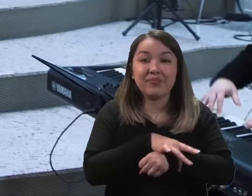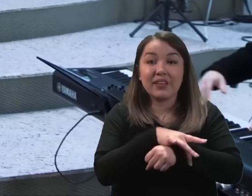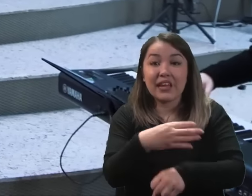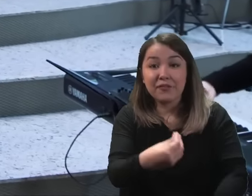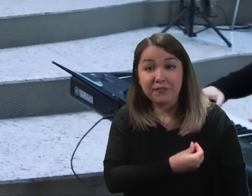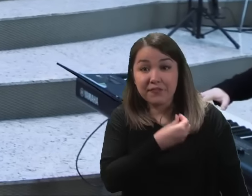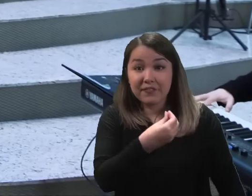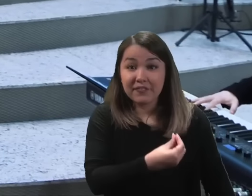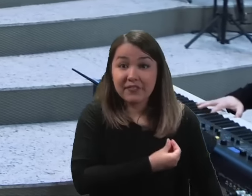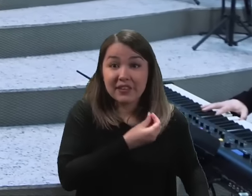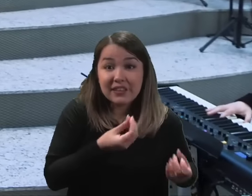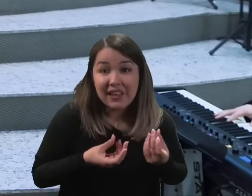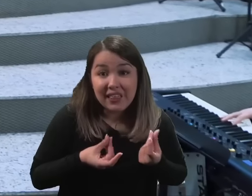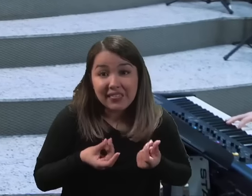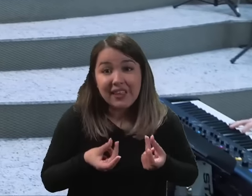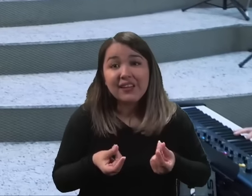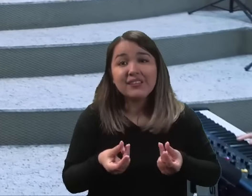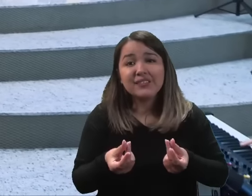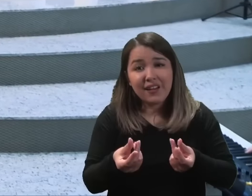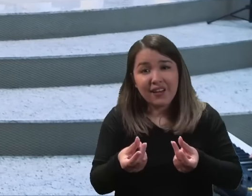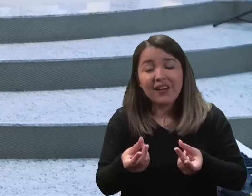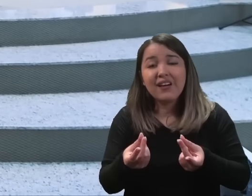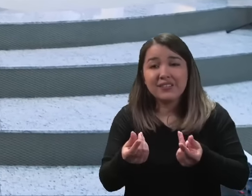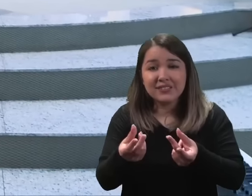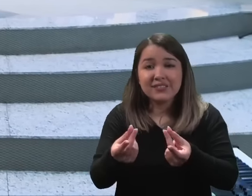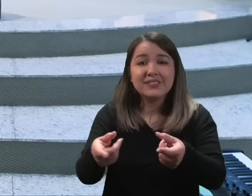vida eterna